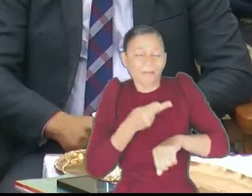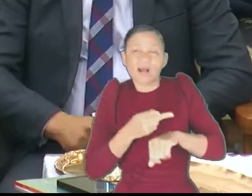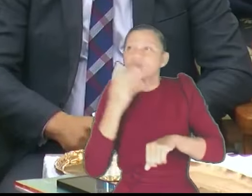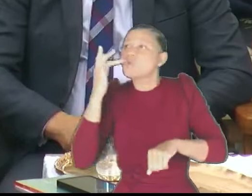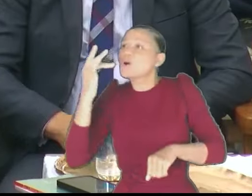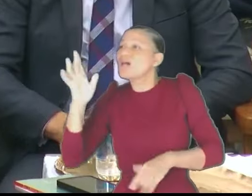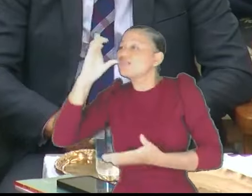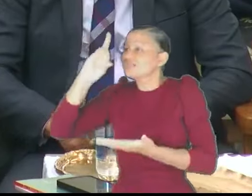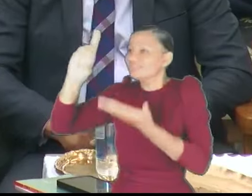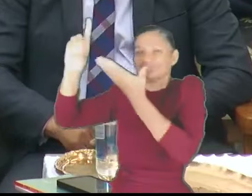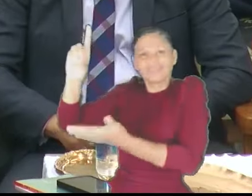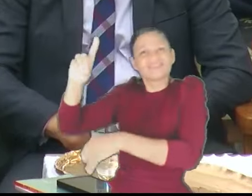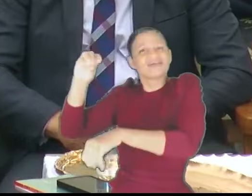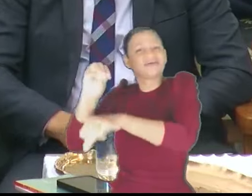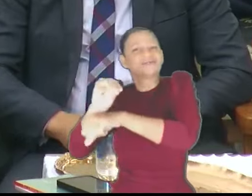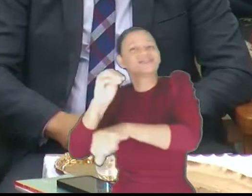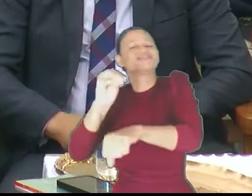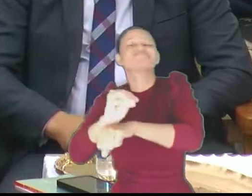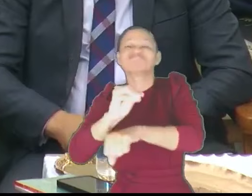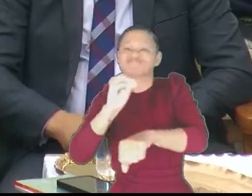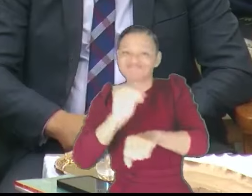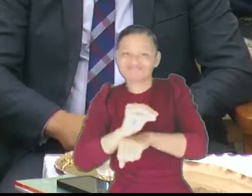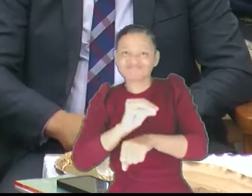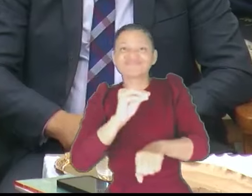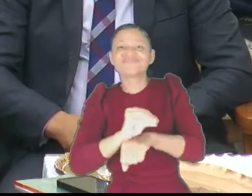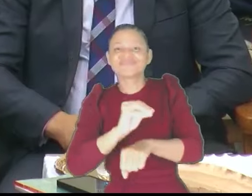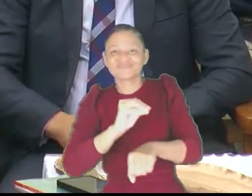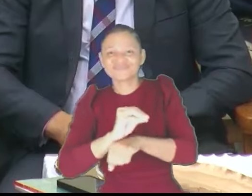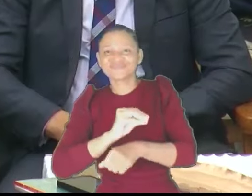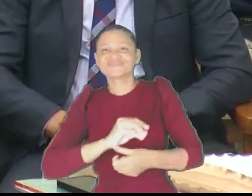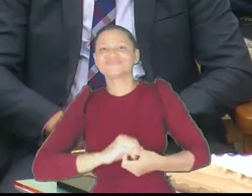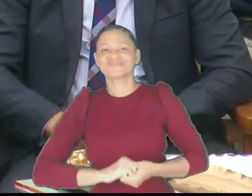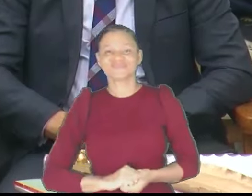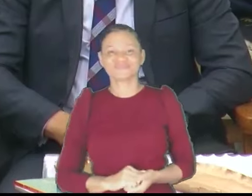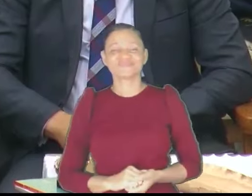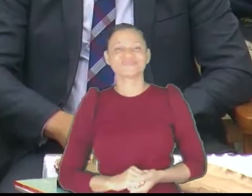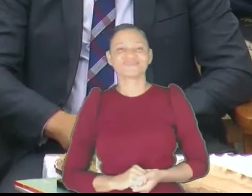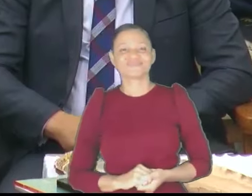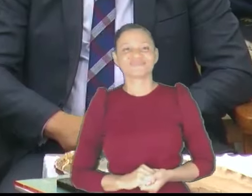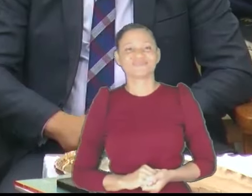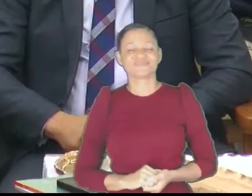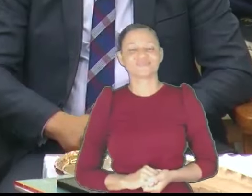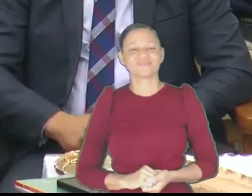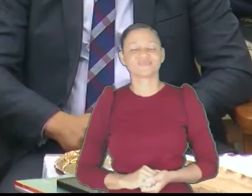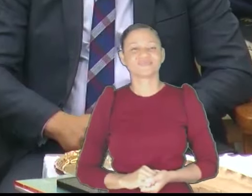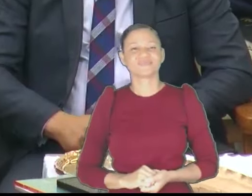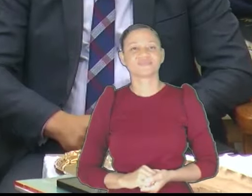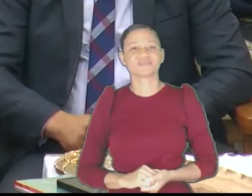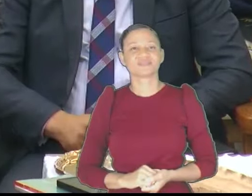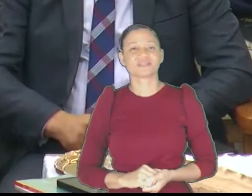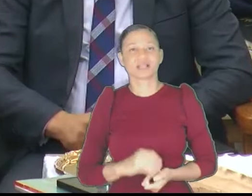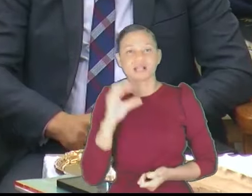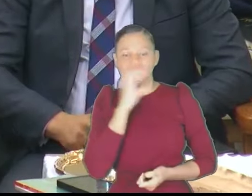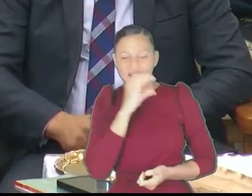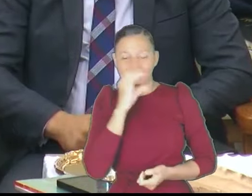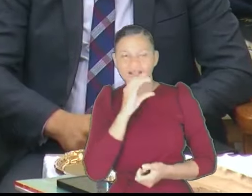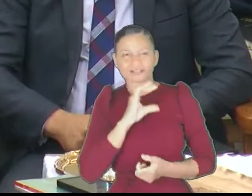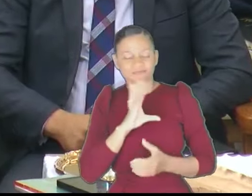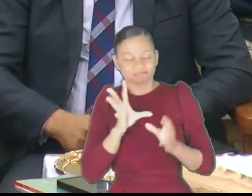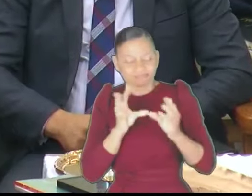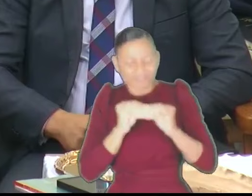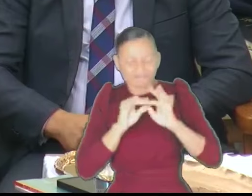providência. Deixa eu correr para concluir, escute